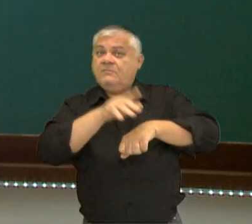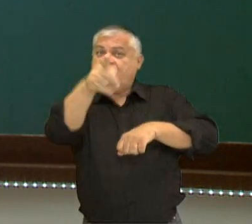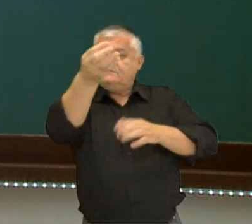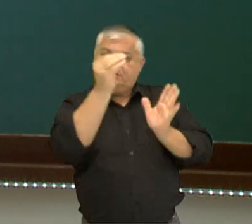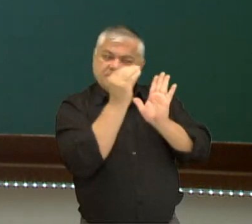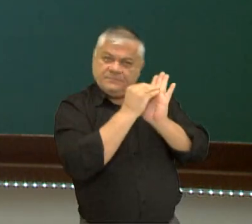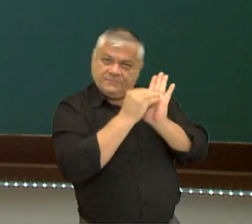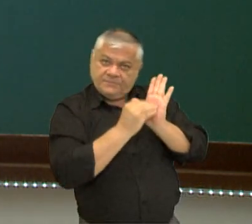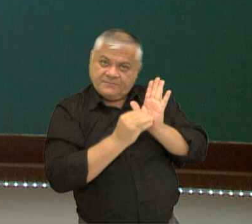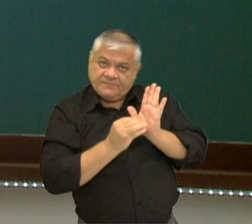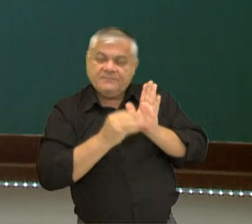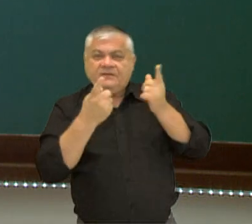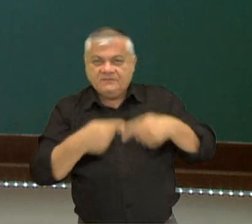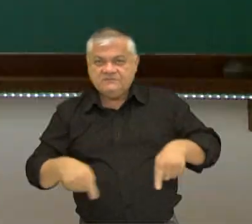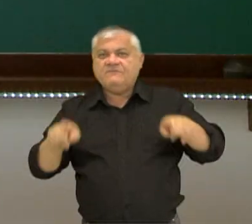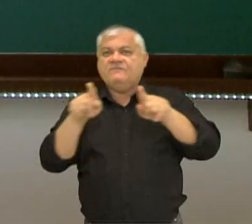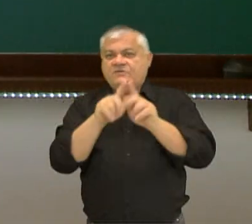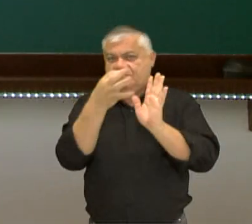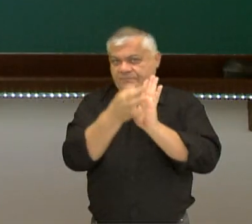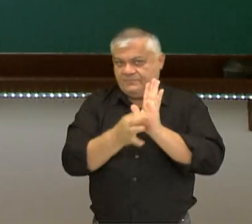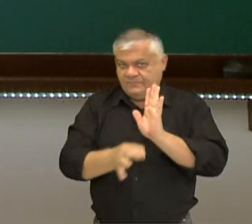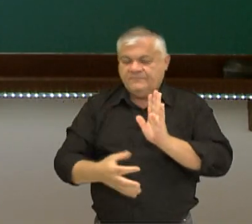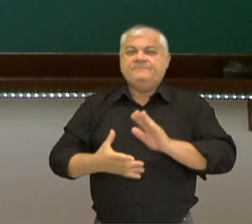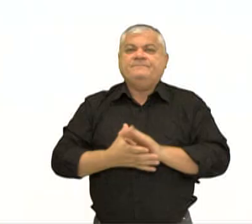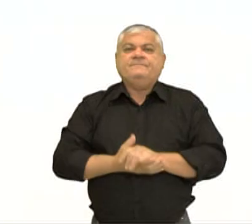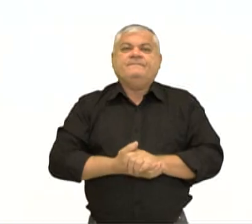e nós já retornamos para fazer essa correção.